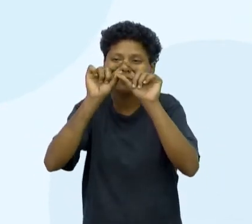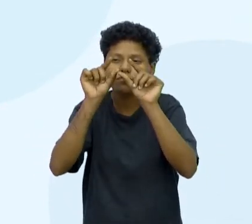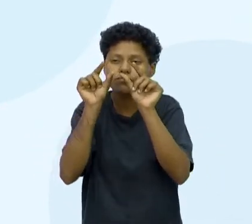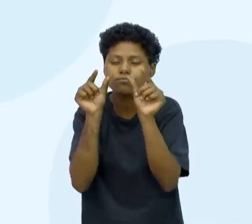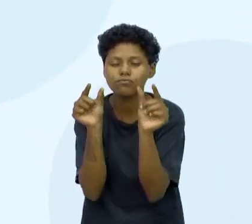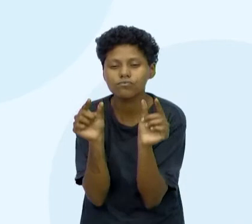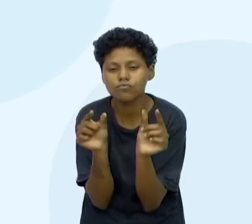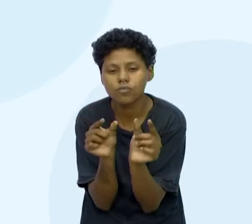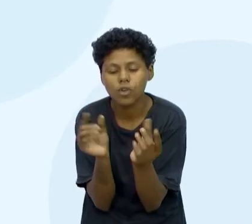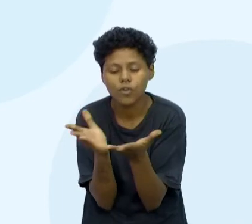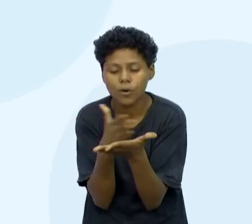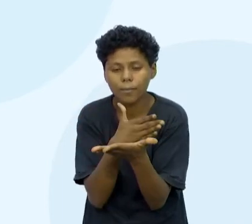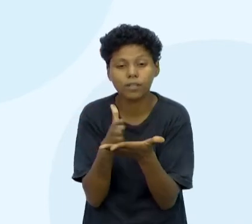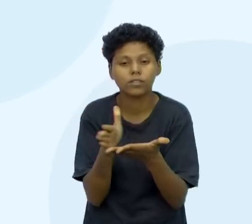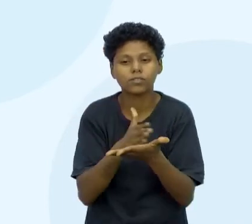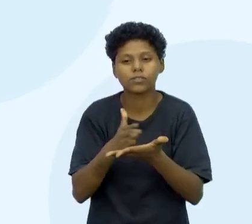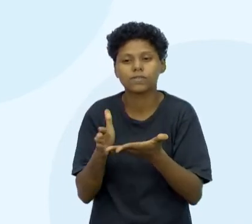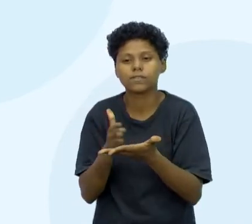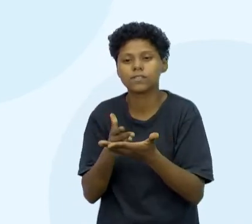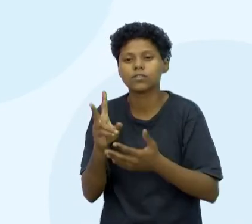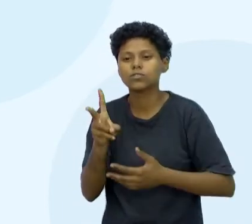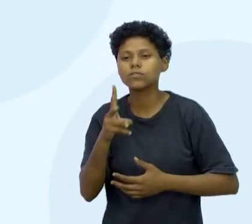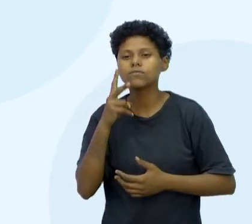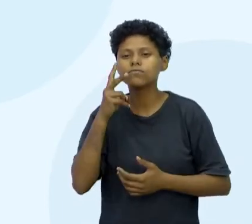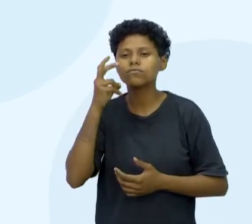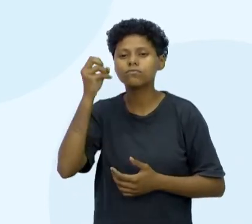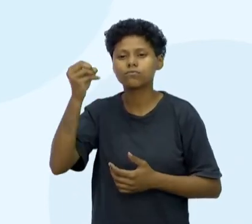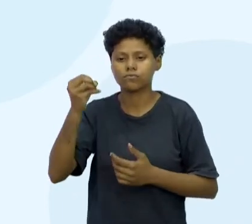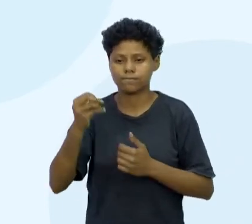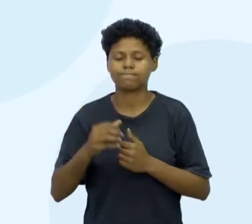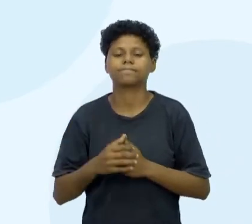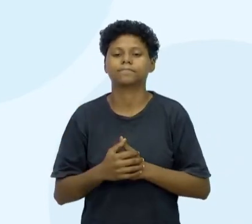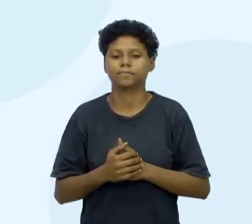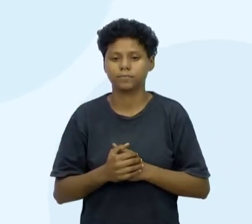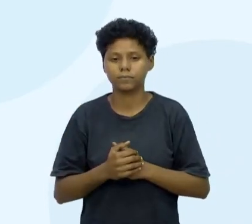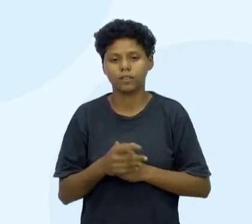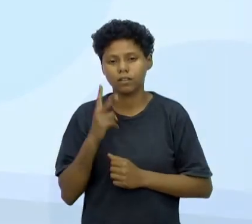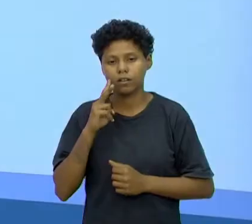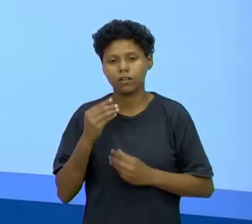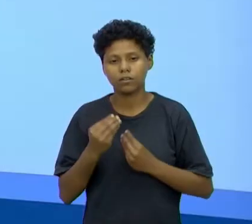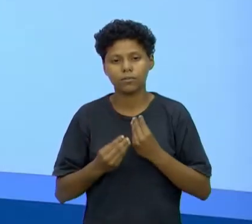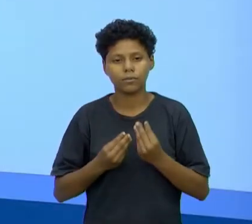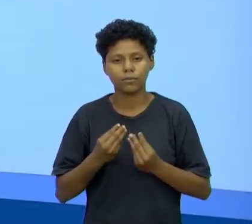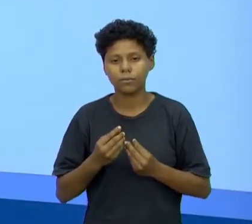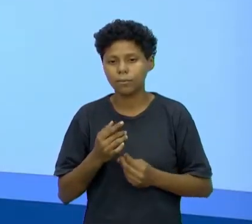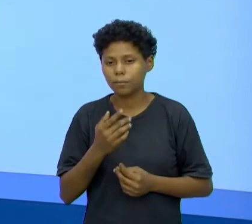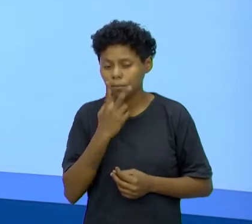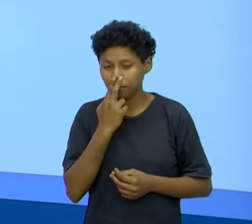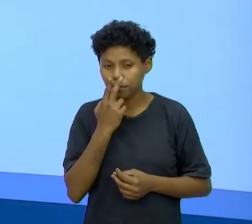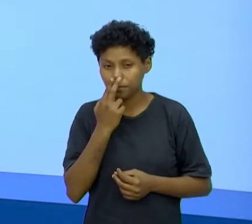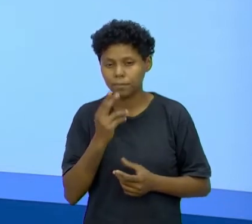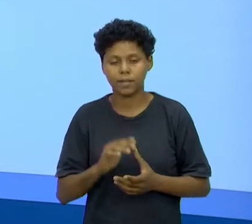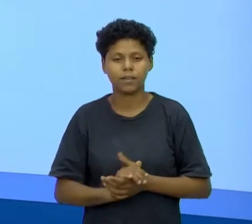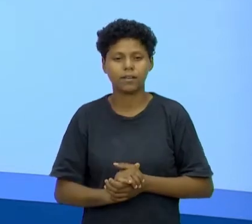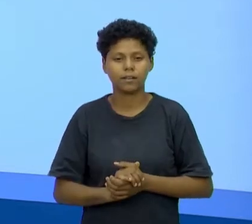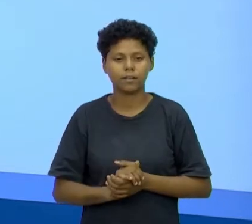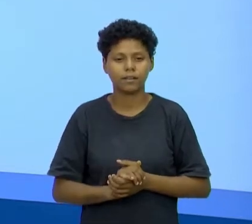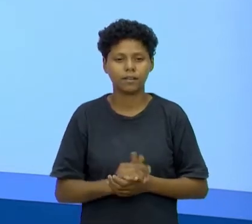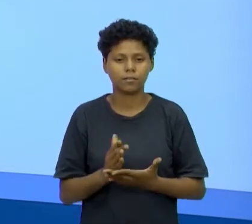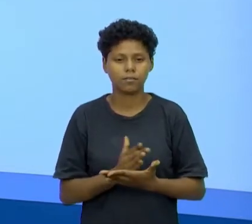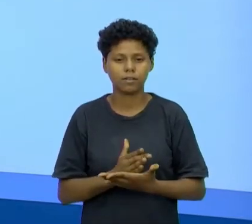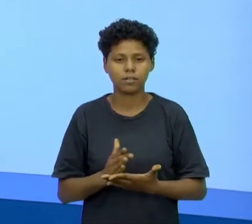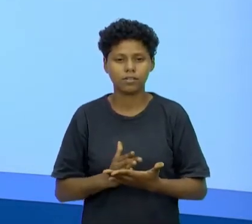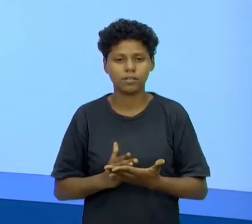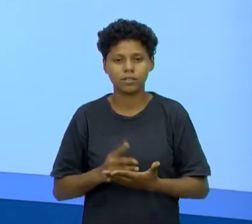divisão de forças. Olha como isso parece o fenômeno social, né? É uma divisão de forças